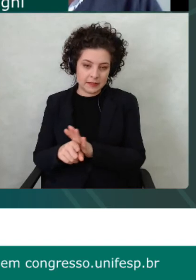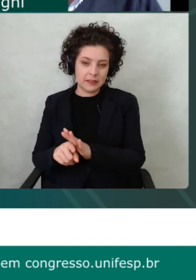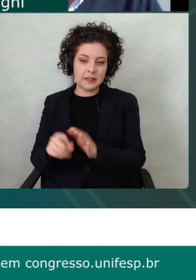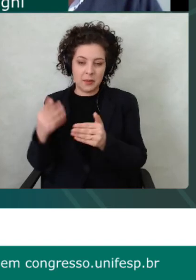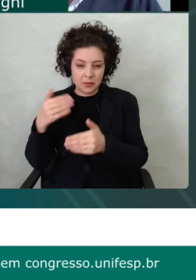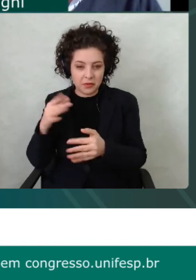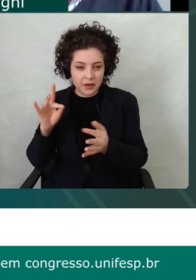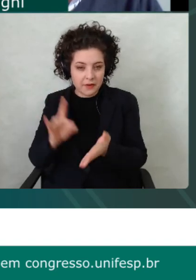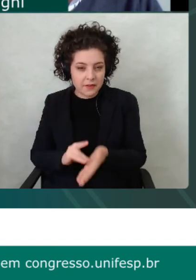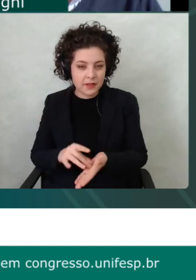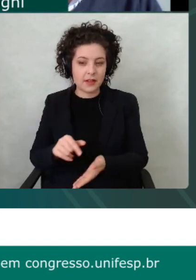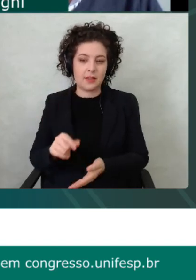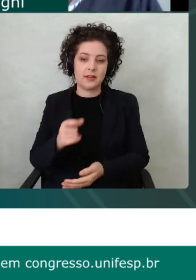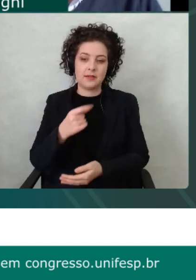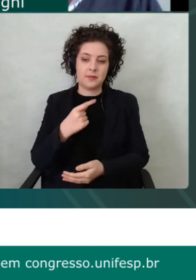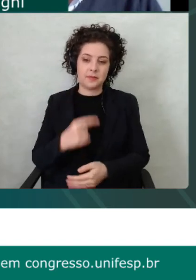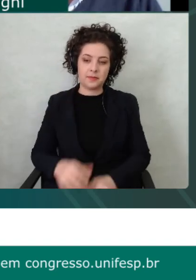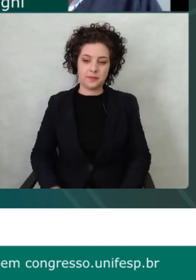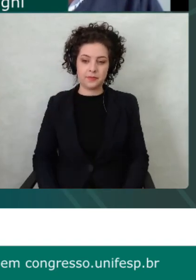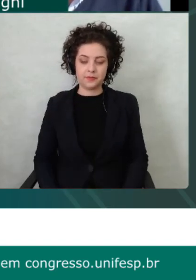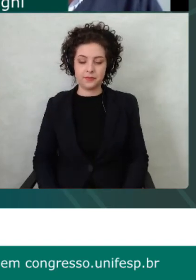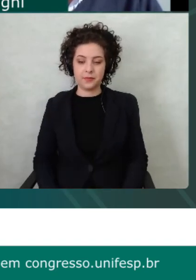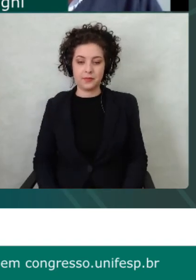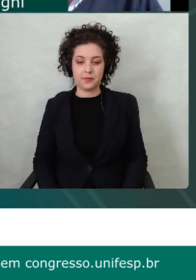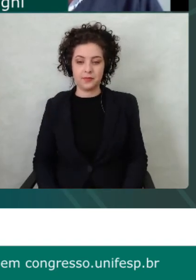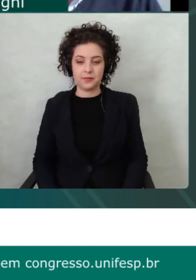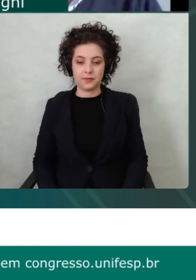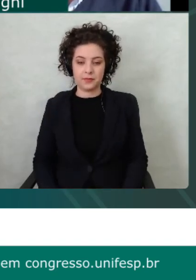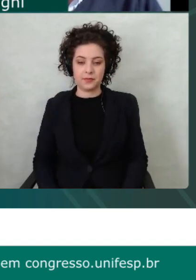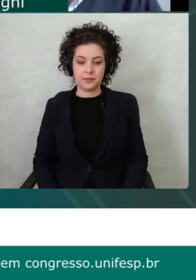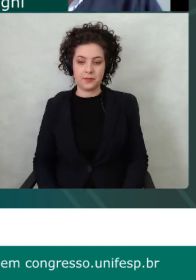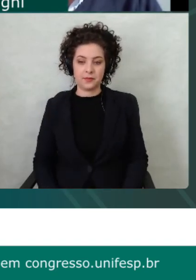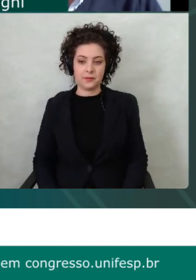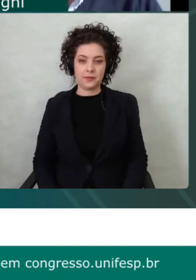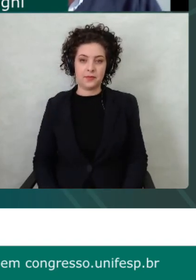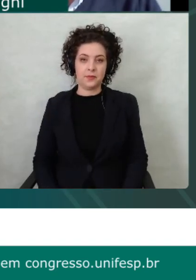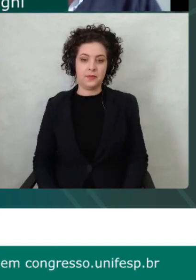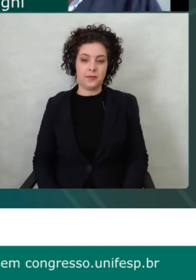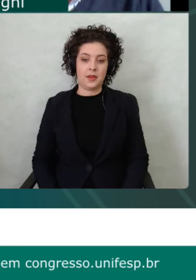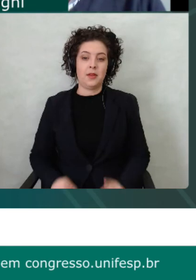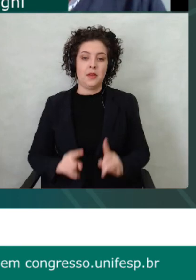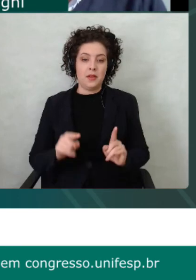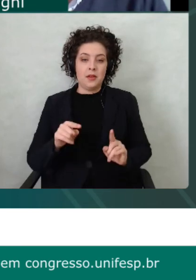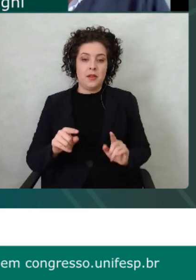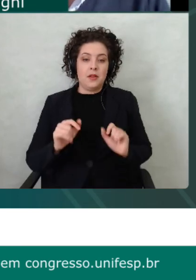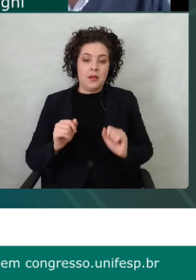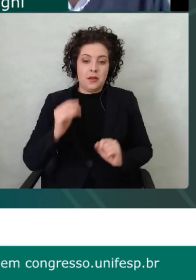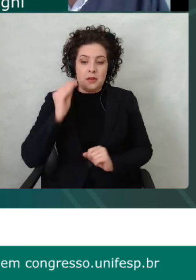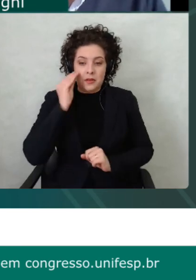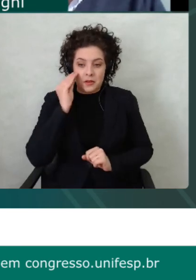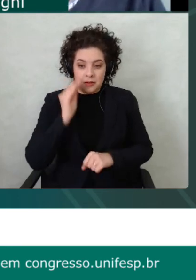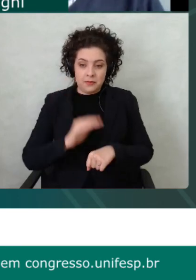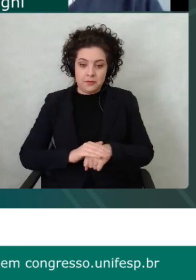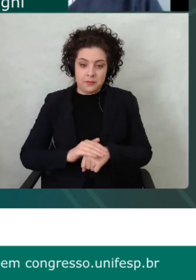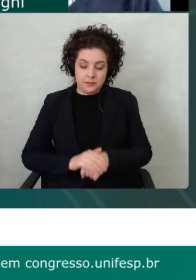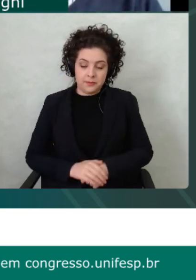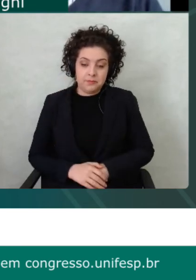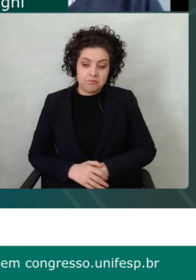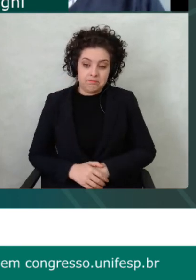desse método. Mas é uma situação palpável, é o que você pode tentar fazer. Em relação ao